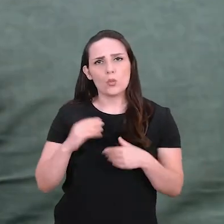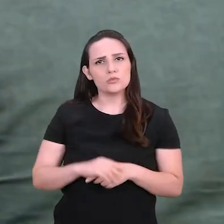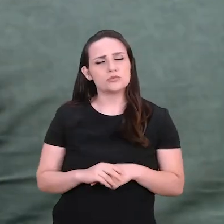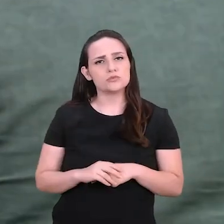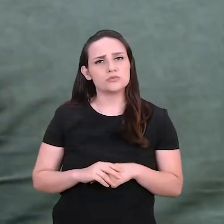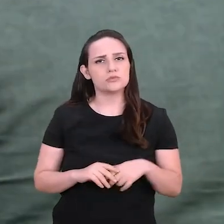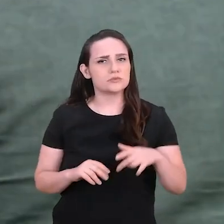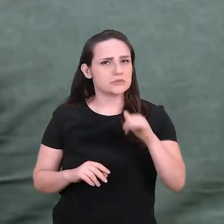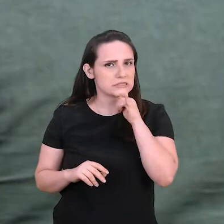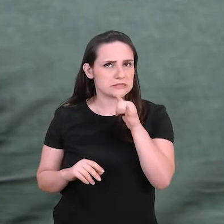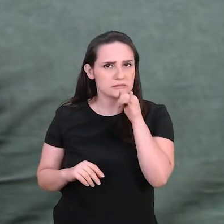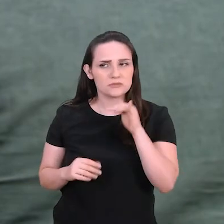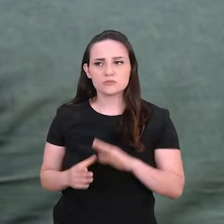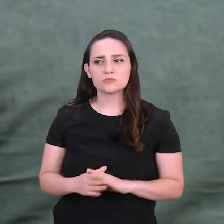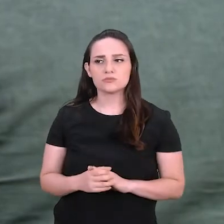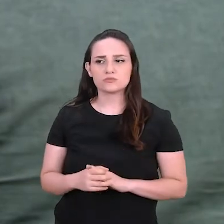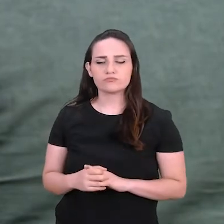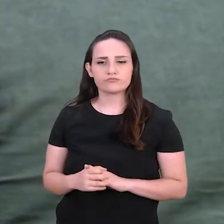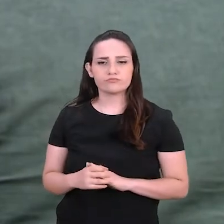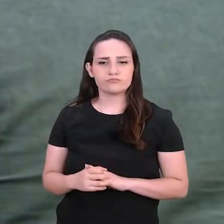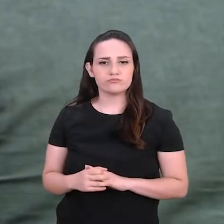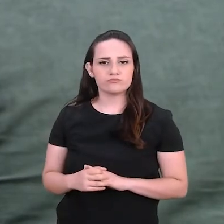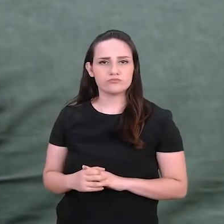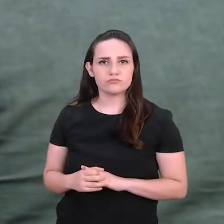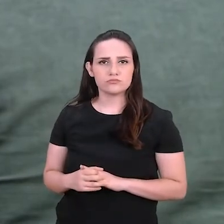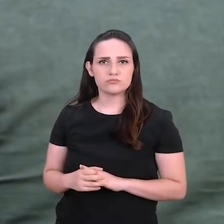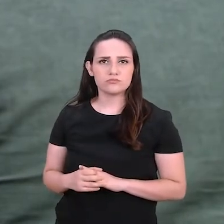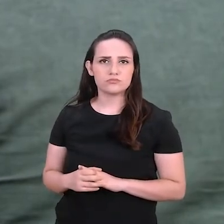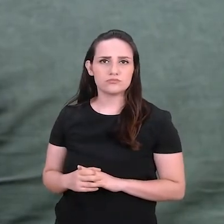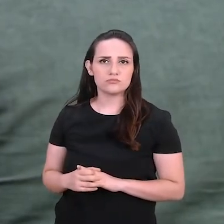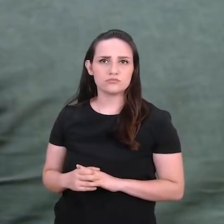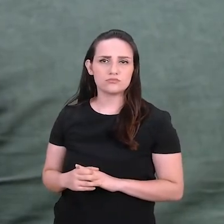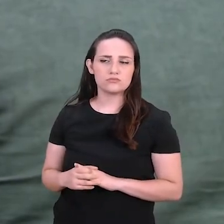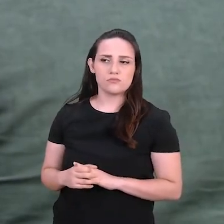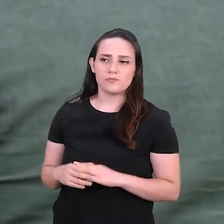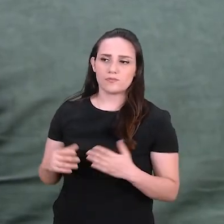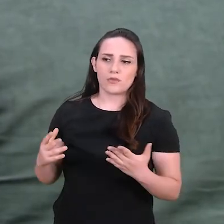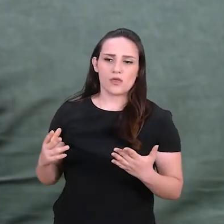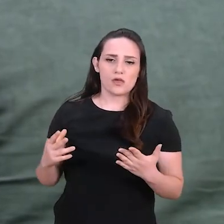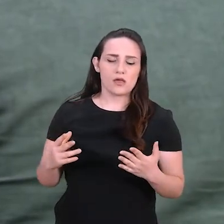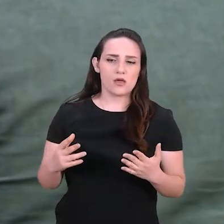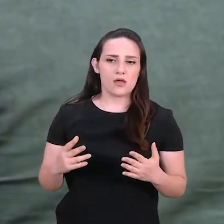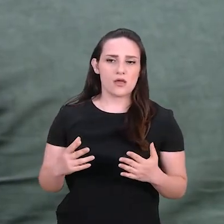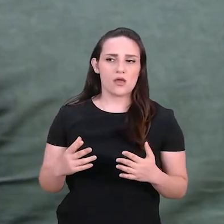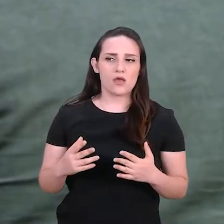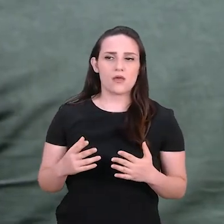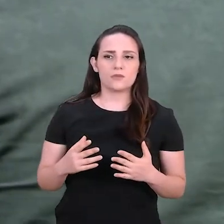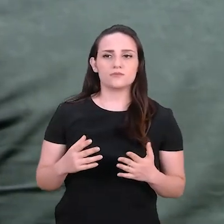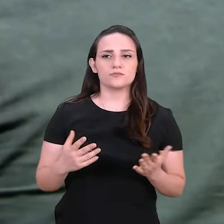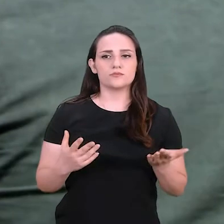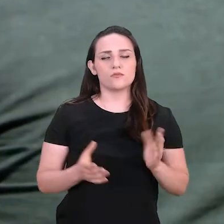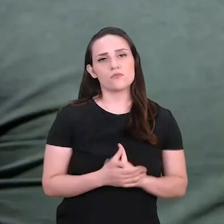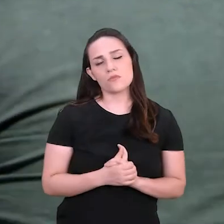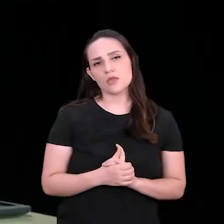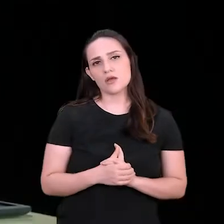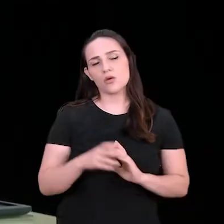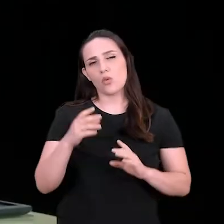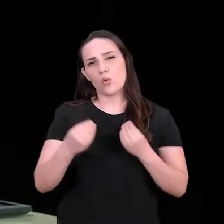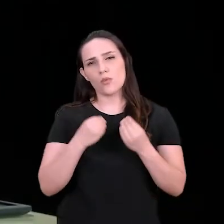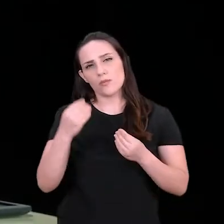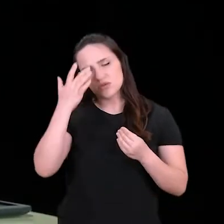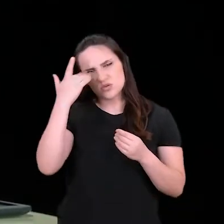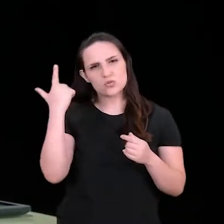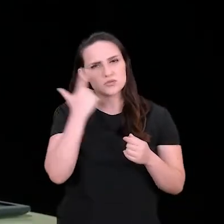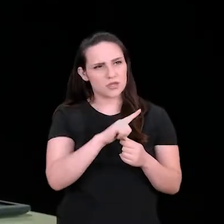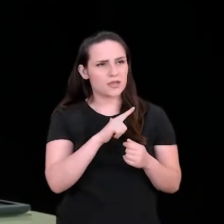experiências ou até com que os profissionais também podem ter adquirido conhecimento com essas práticas?